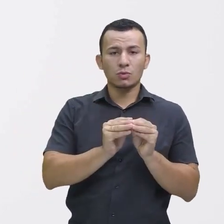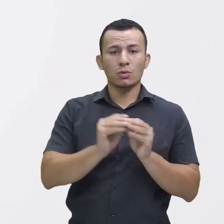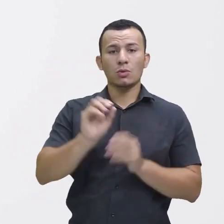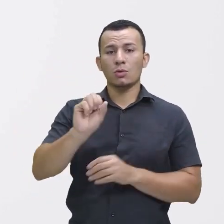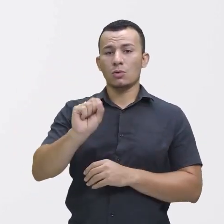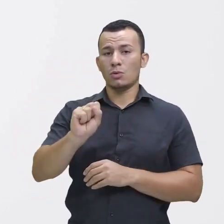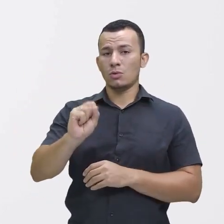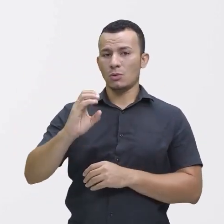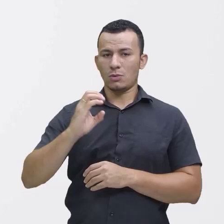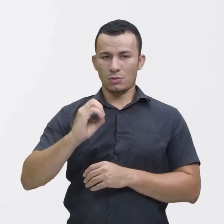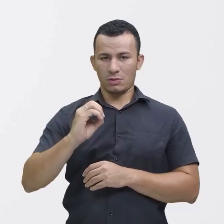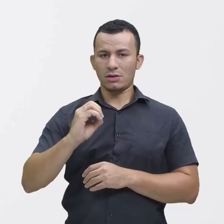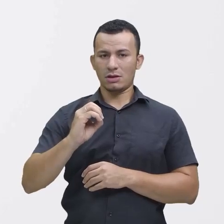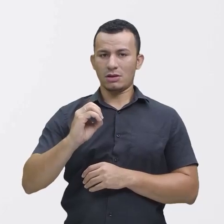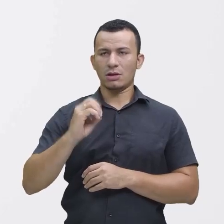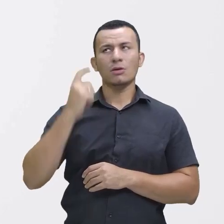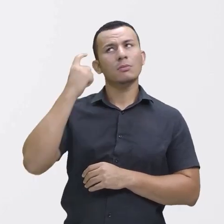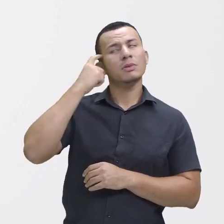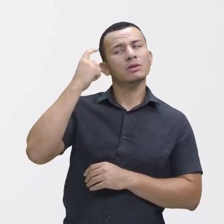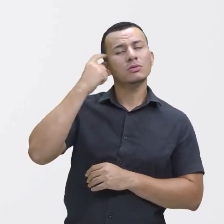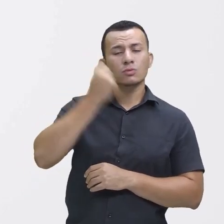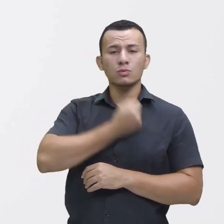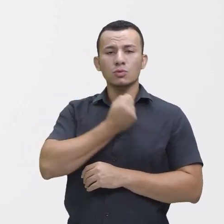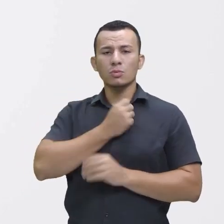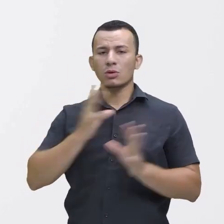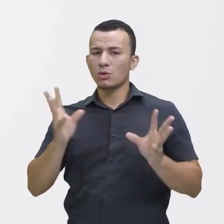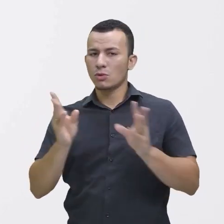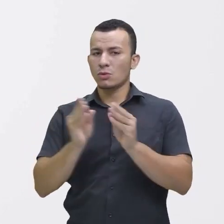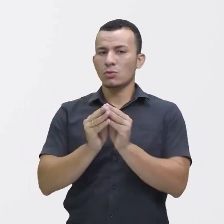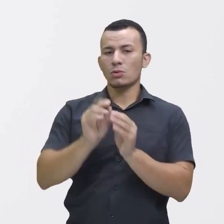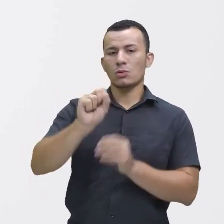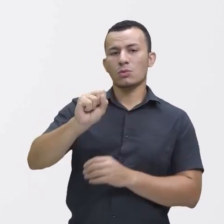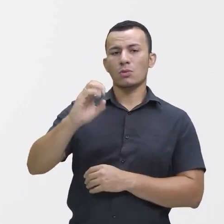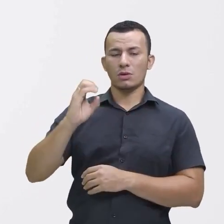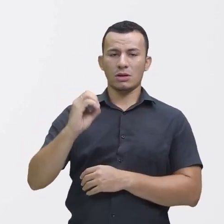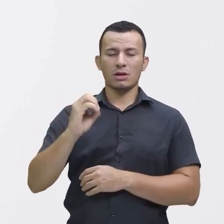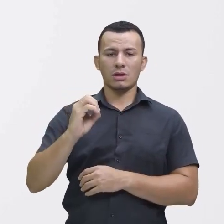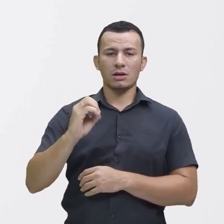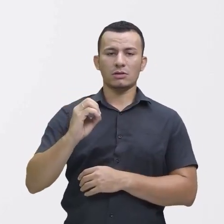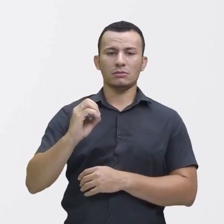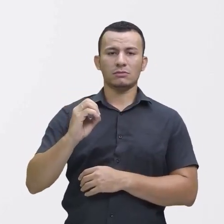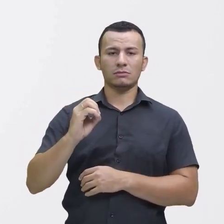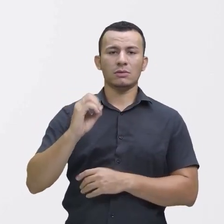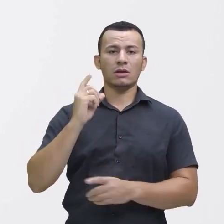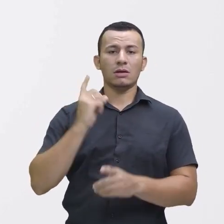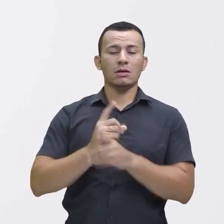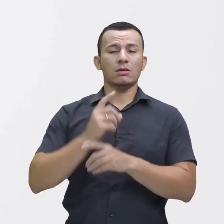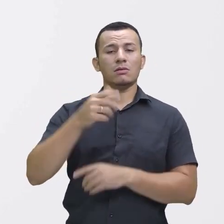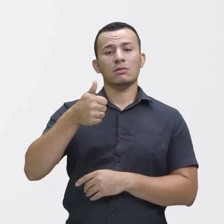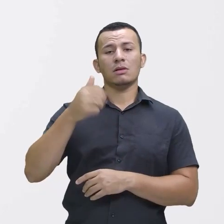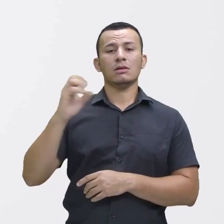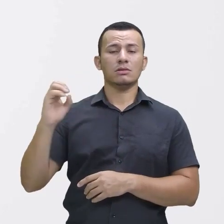80. Eu pensei no número e juntei com 80. E sabe qual foi o resultado? Foi 100. Um número mais 80,